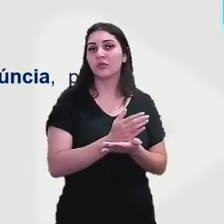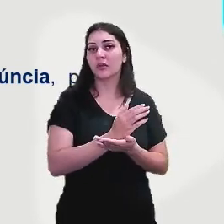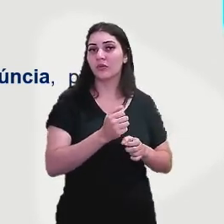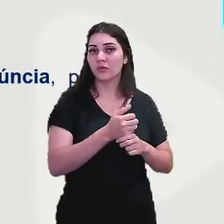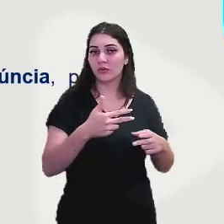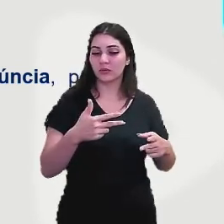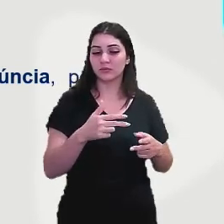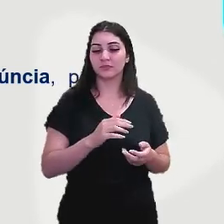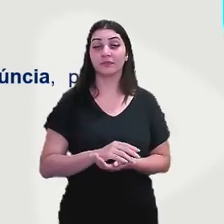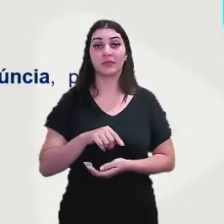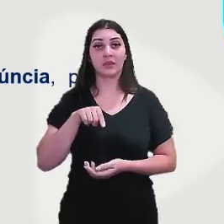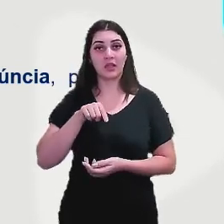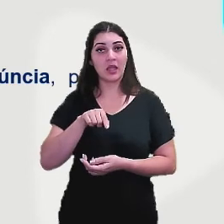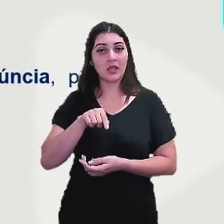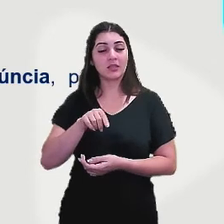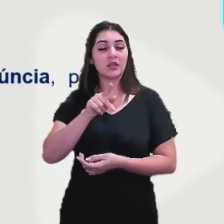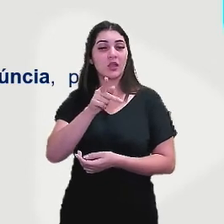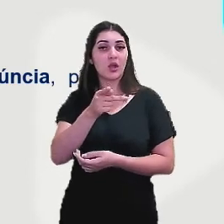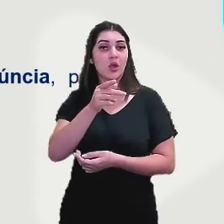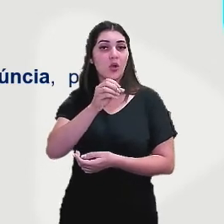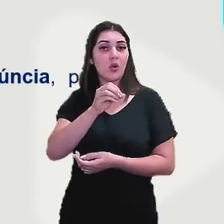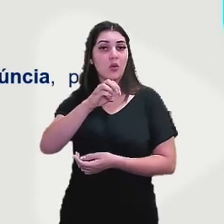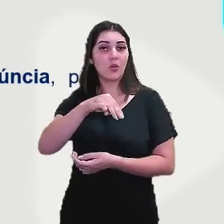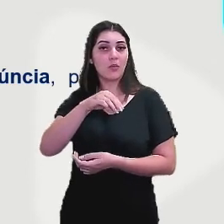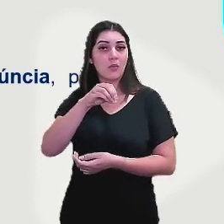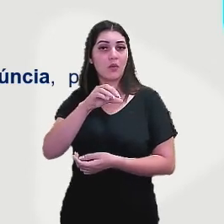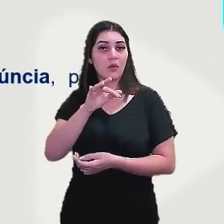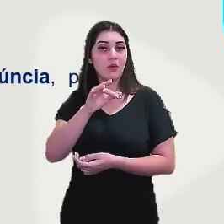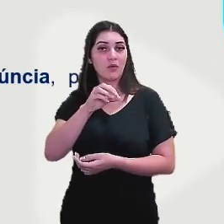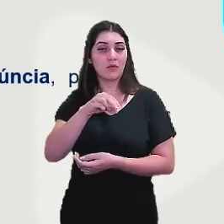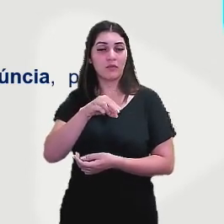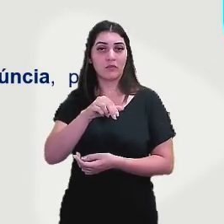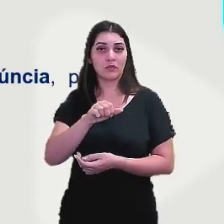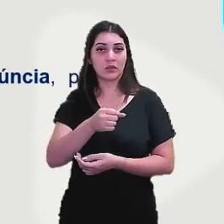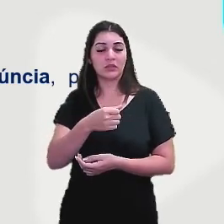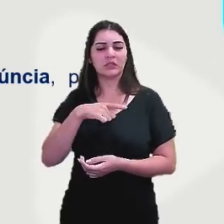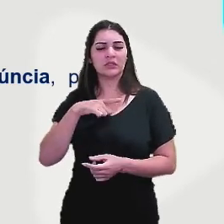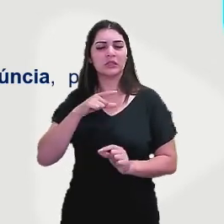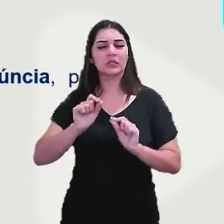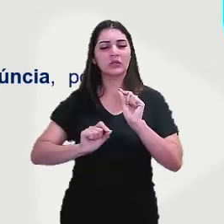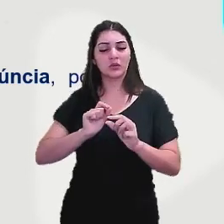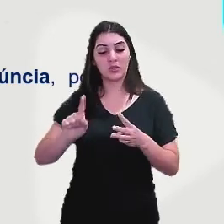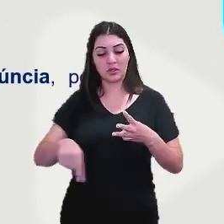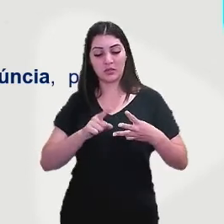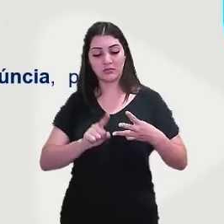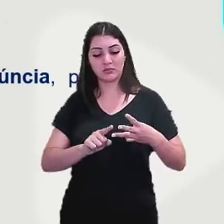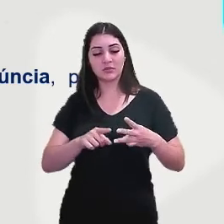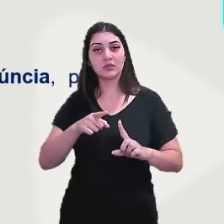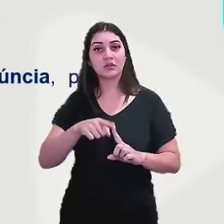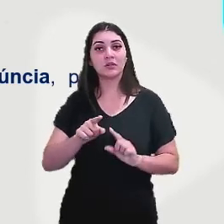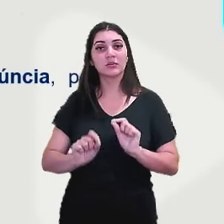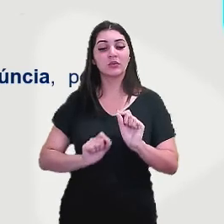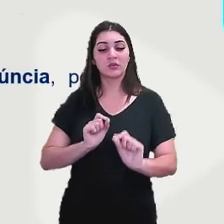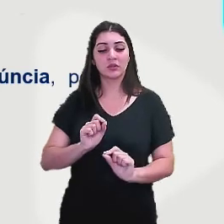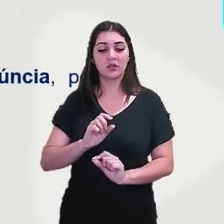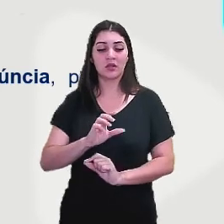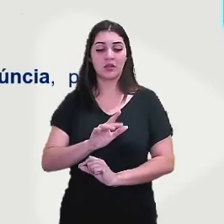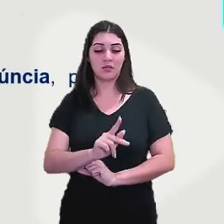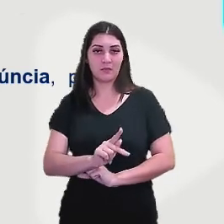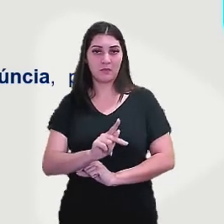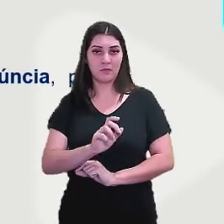de homônimas, homófonas. E existe a terceira classificação, que são as